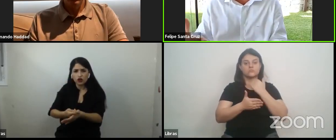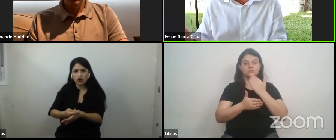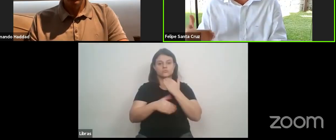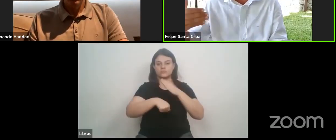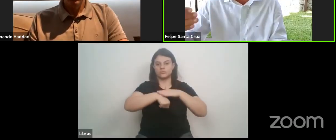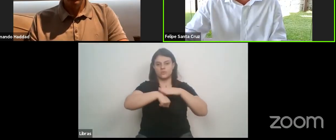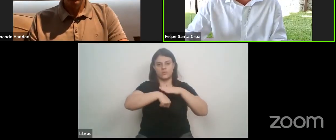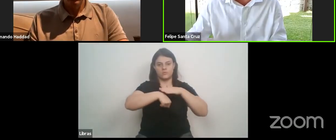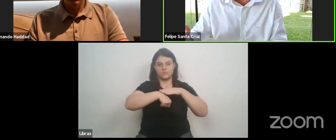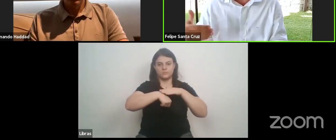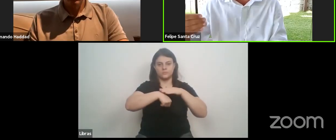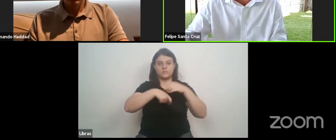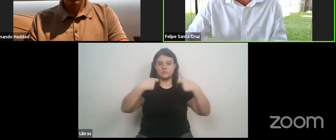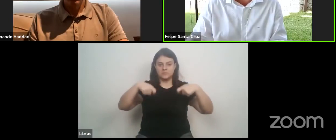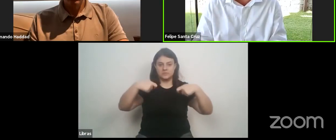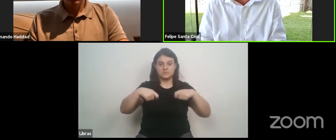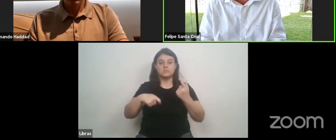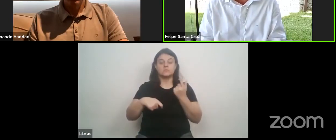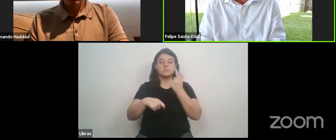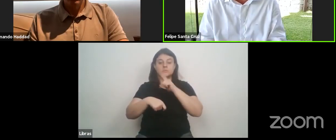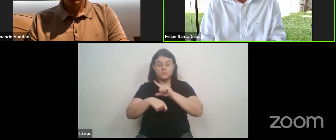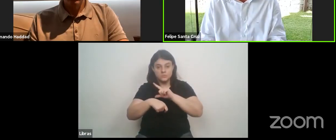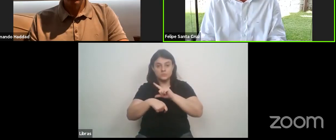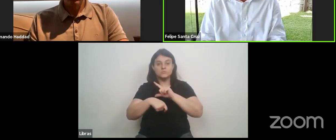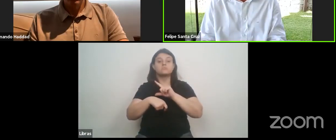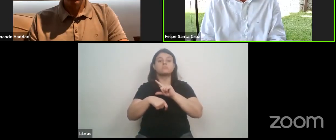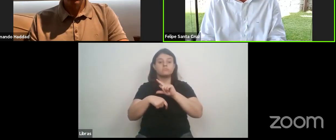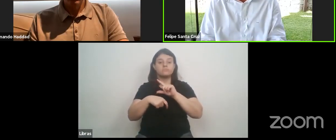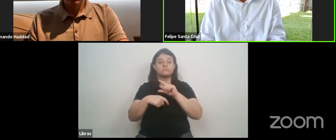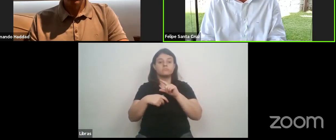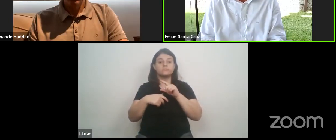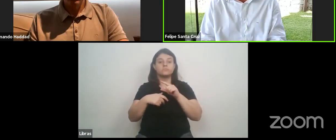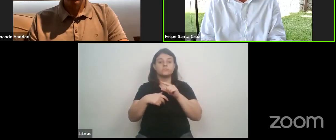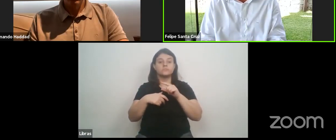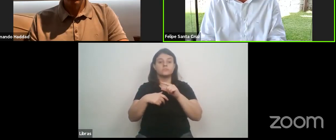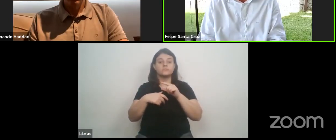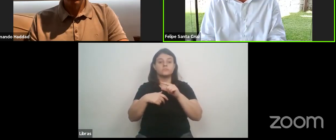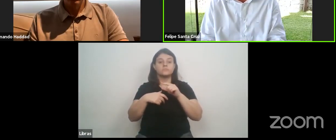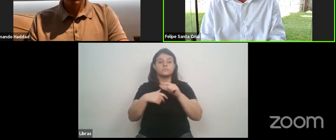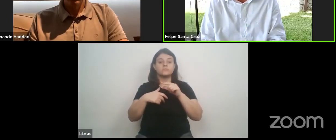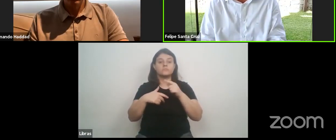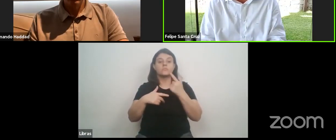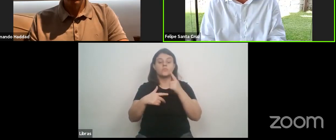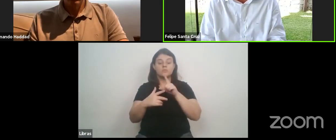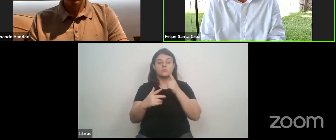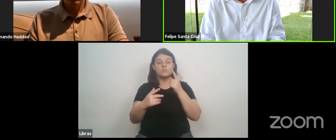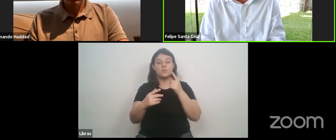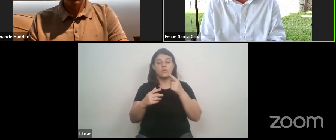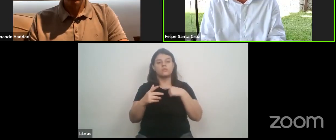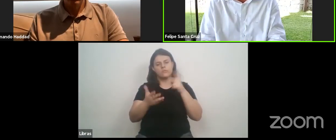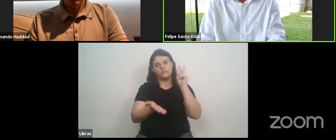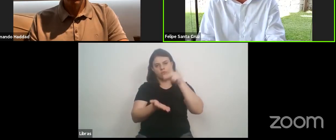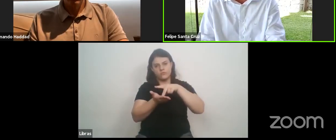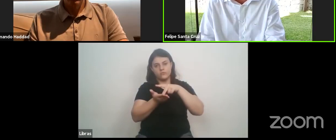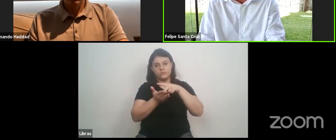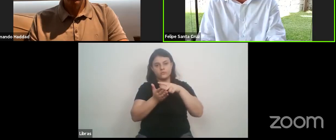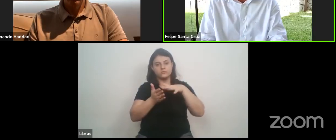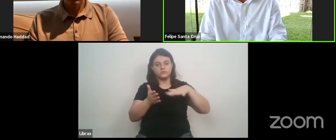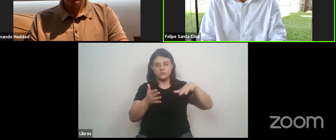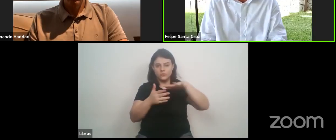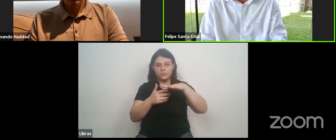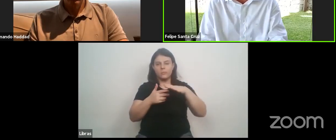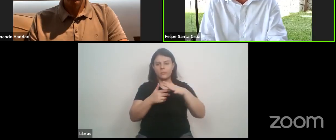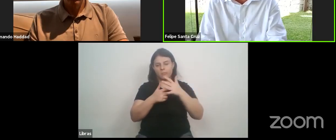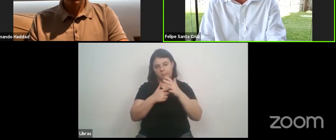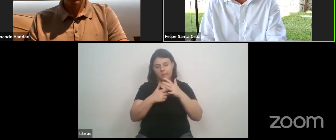tempo necessário, o time necessário para fazer frente a essa verdadeira máquina de destruição